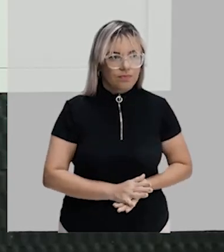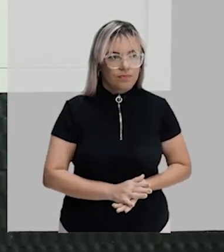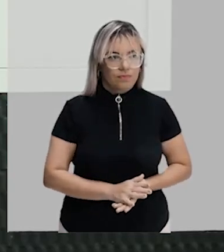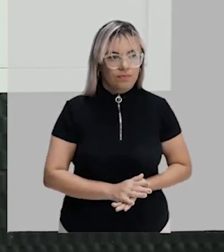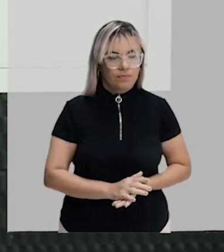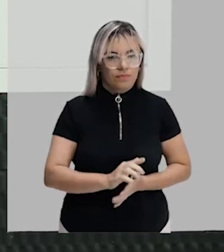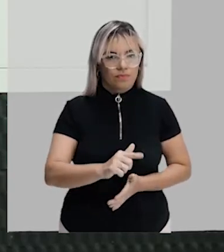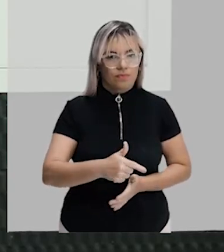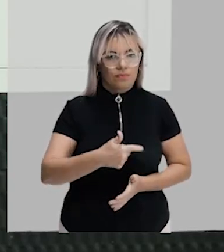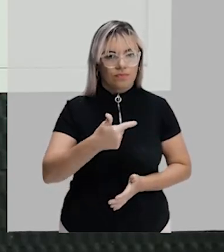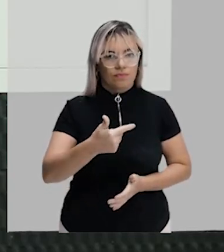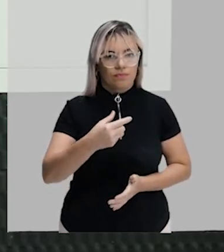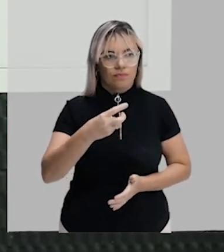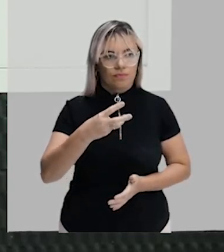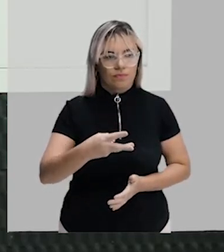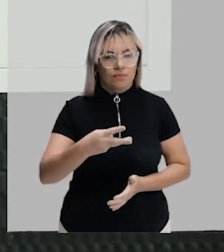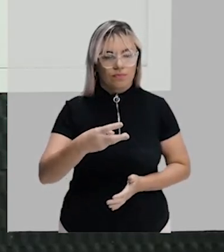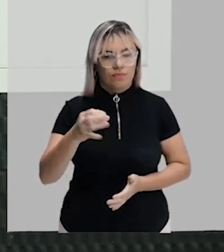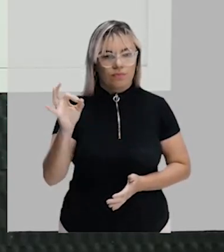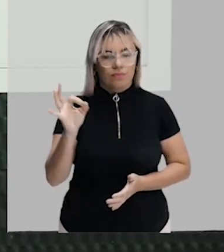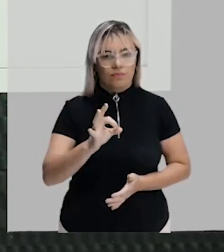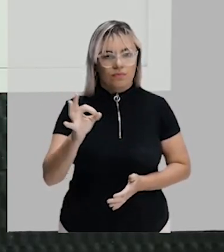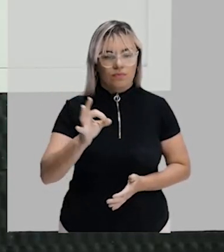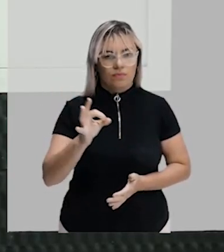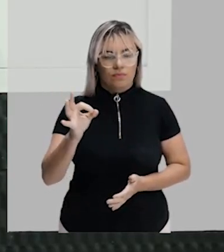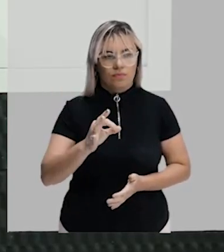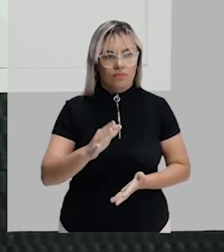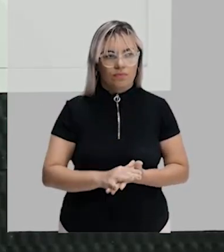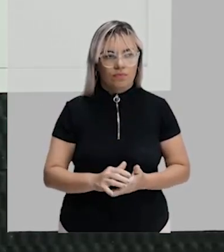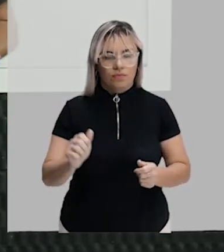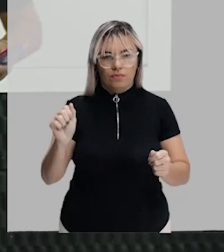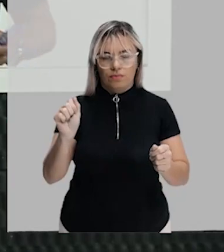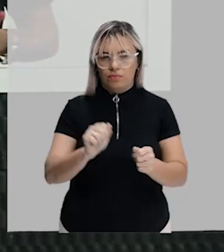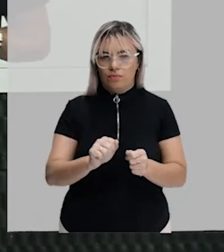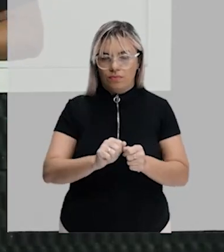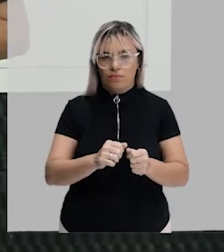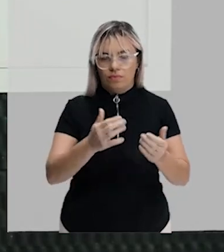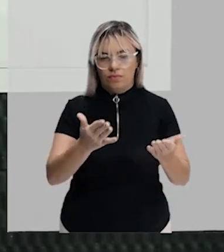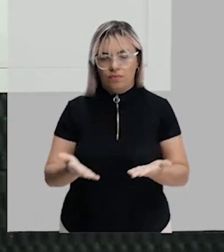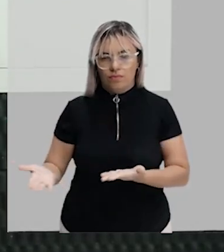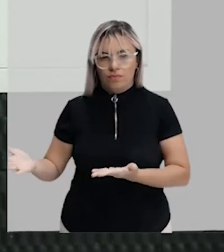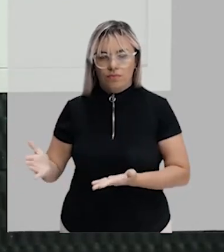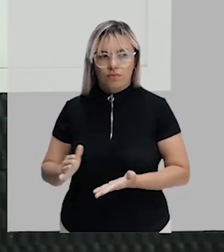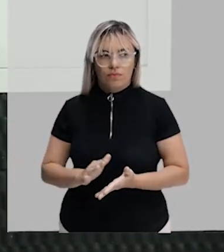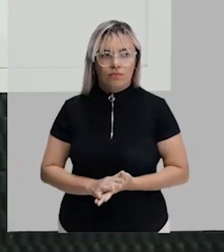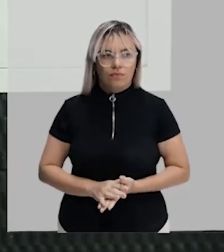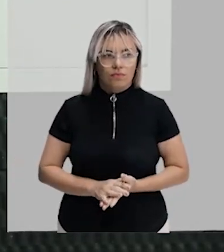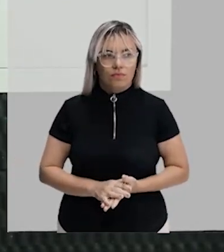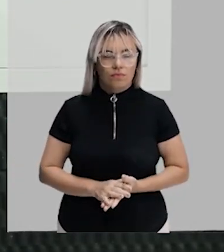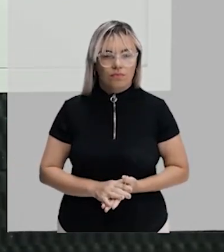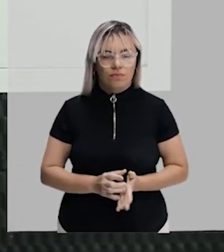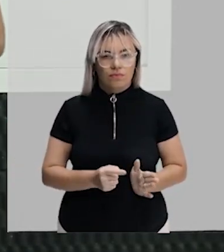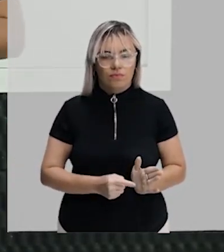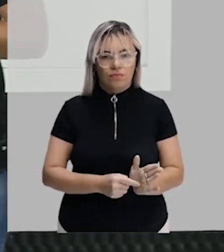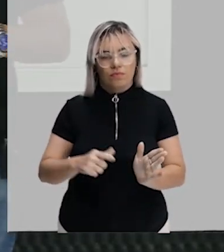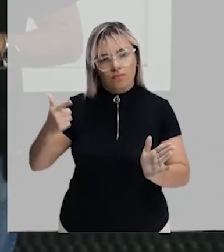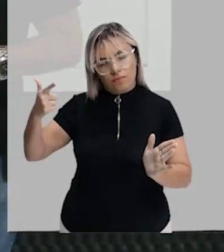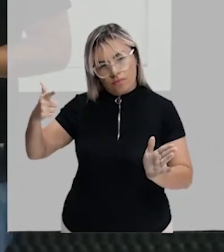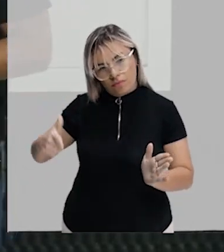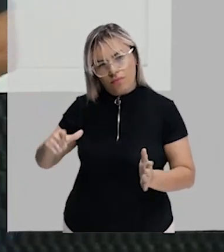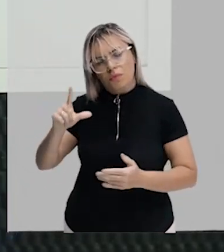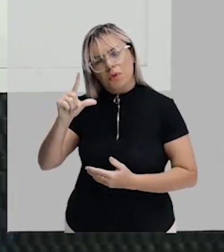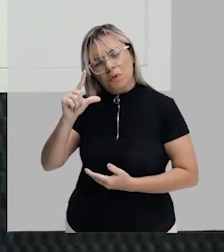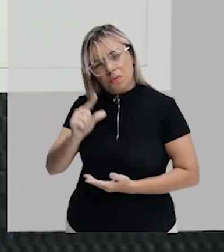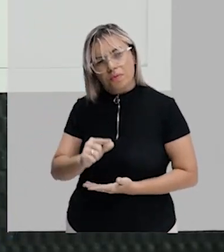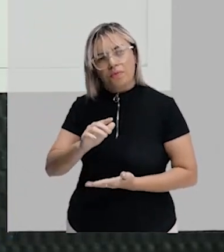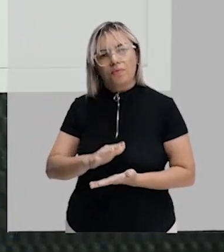23%, certo? Nós fizemos isso uma aula só para fazer isso, tá? Mas aqui a gente repete um pouquinho para